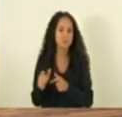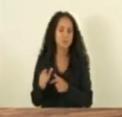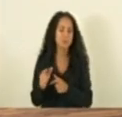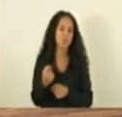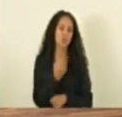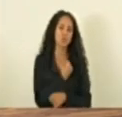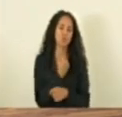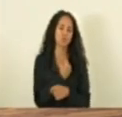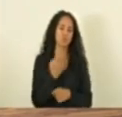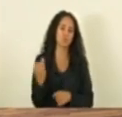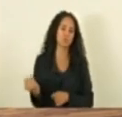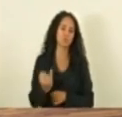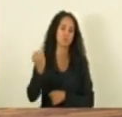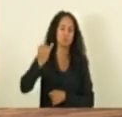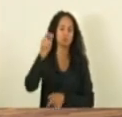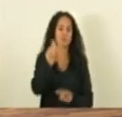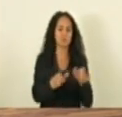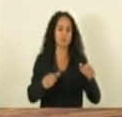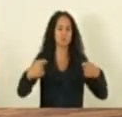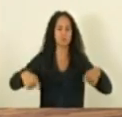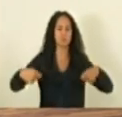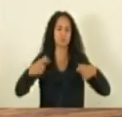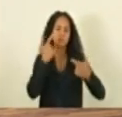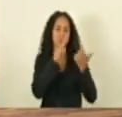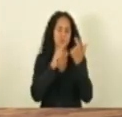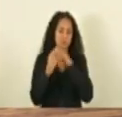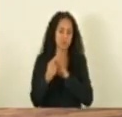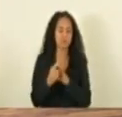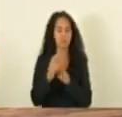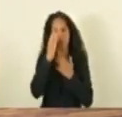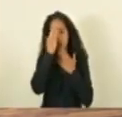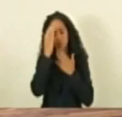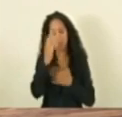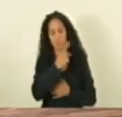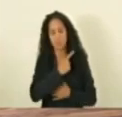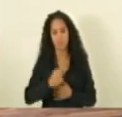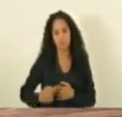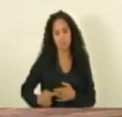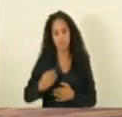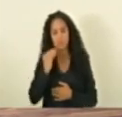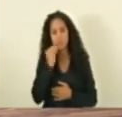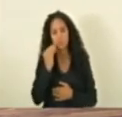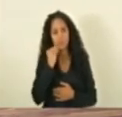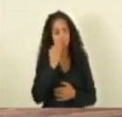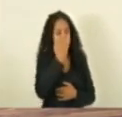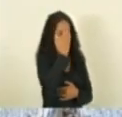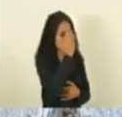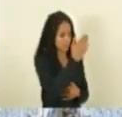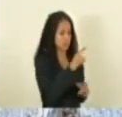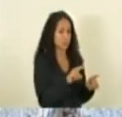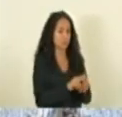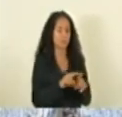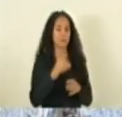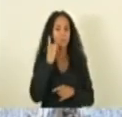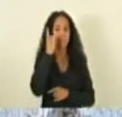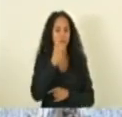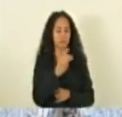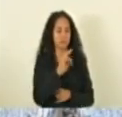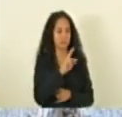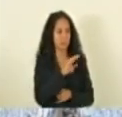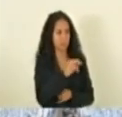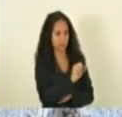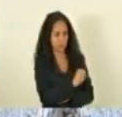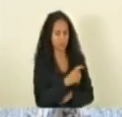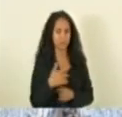número relevante de pessoas que precisam ser alcançadas. Muito grato, senhor presidente, pela oportunidade. Obrigado, deputado Freitas. Vossa Excelência podia